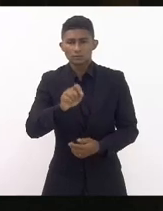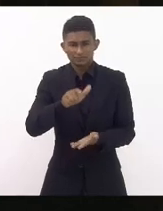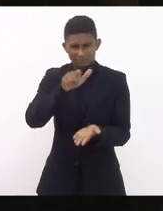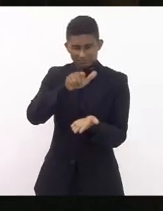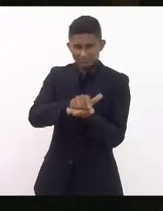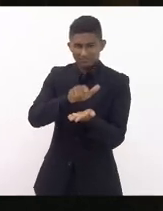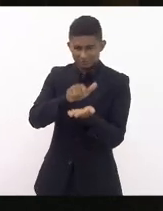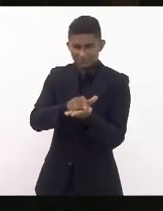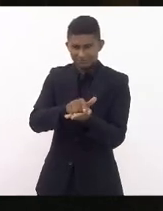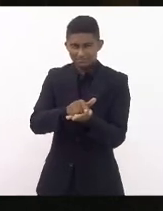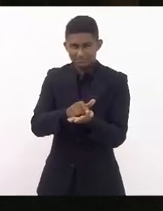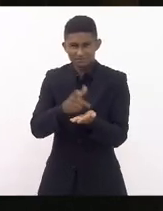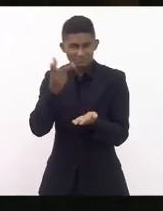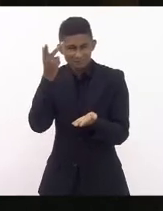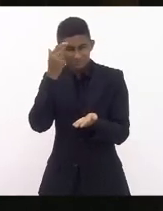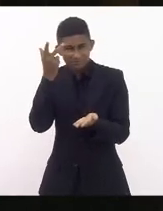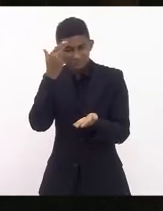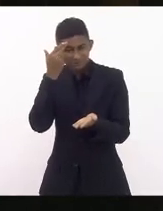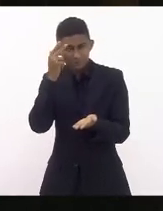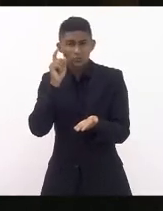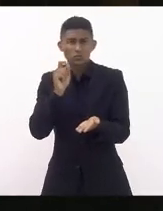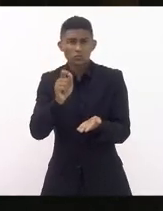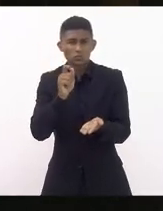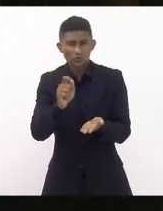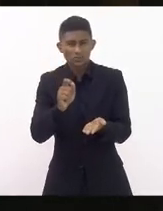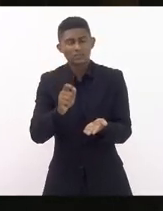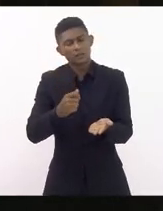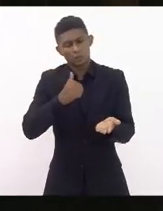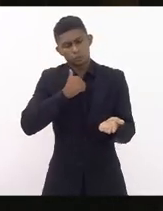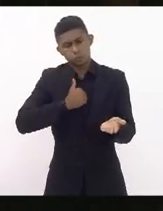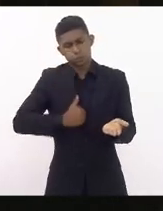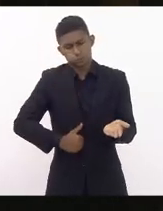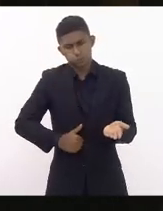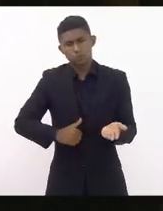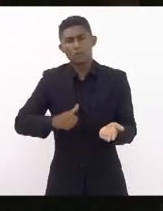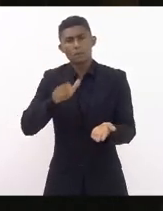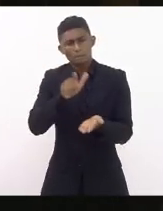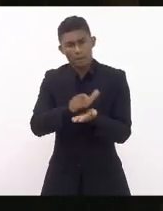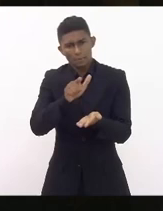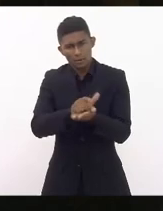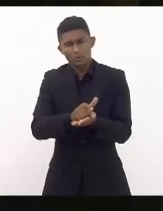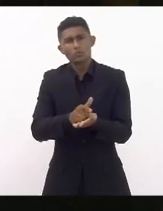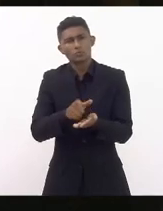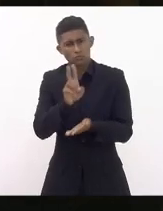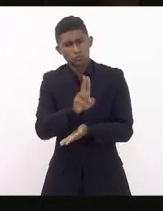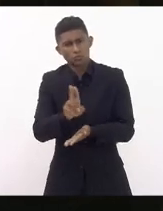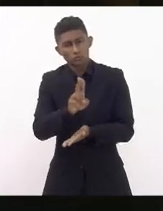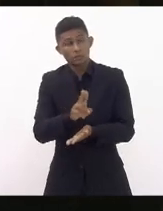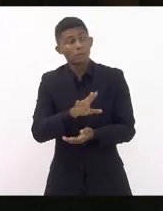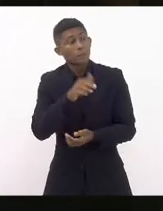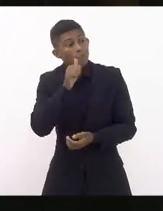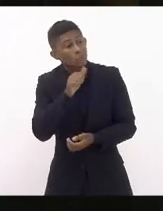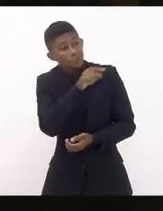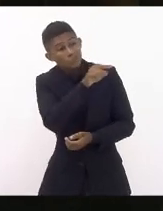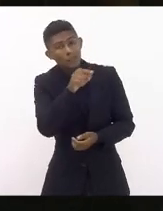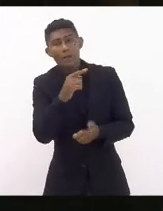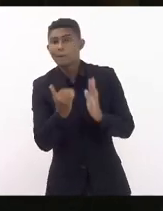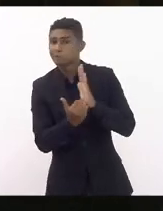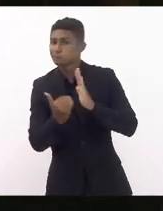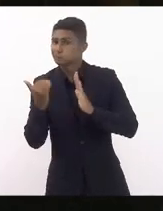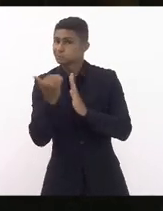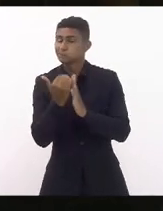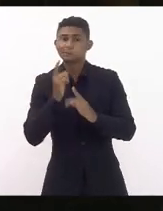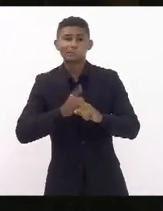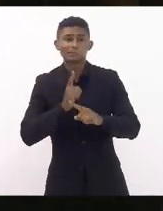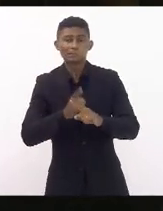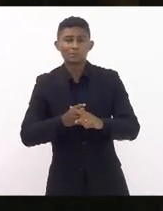higiênico apenas para o chamado número 2. Mulheres usam mais papel higiênico. Elas usam para o número